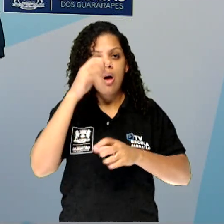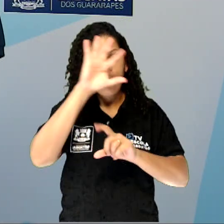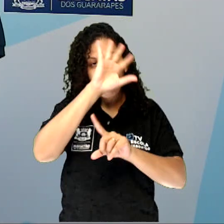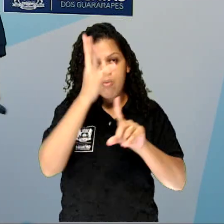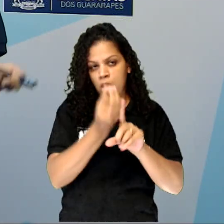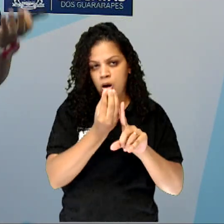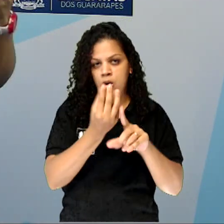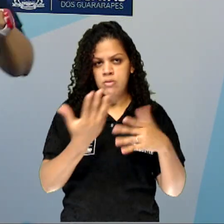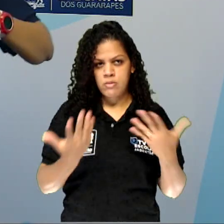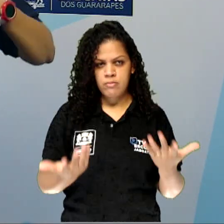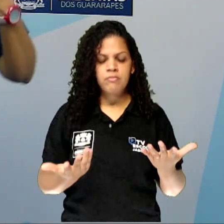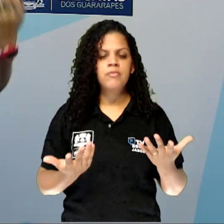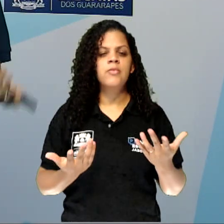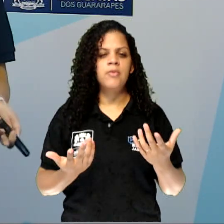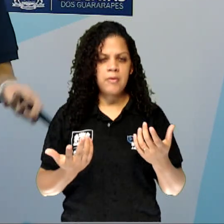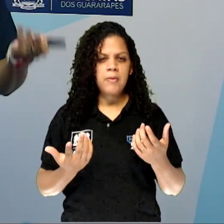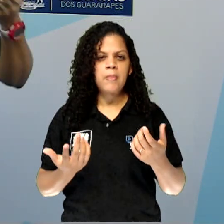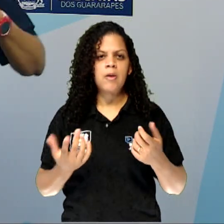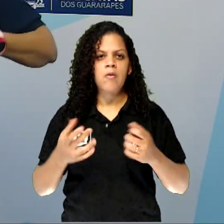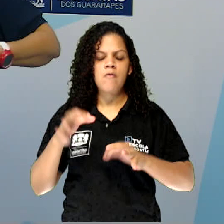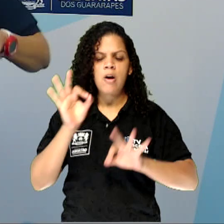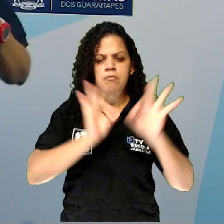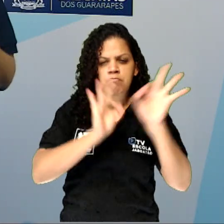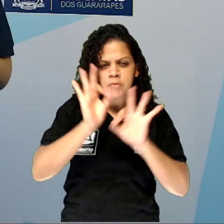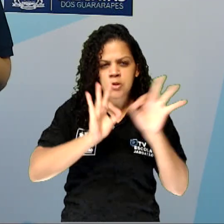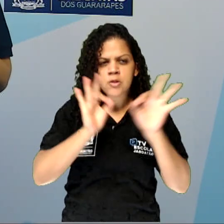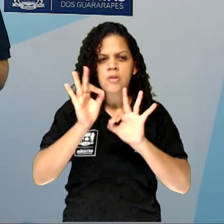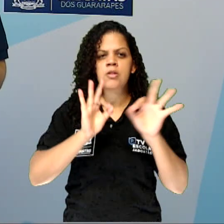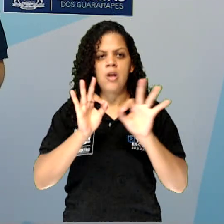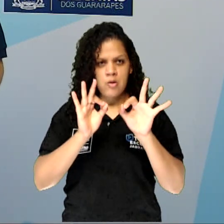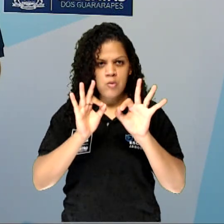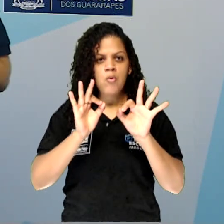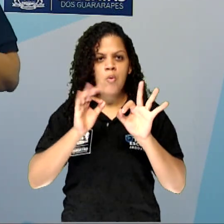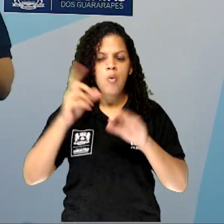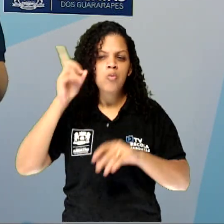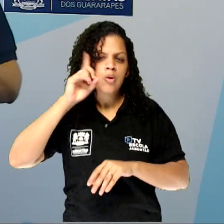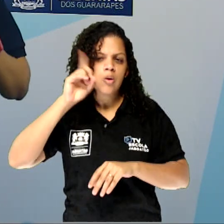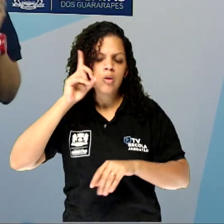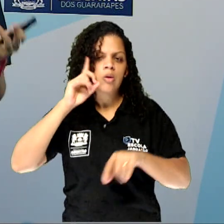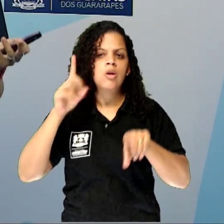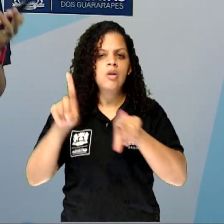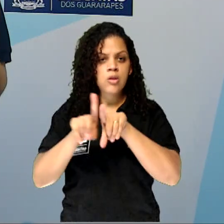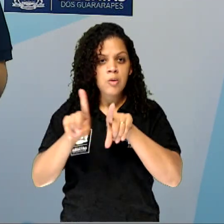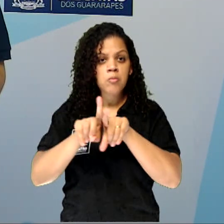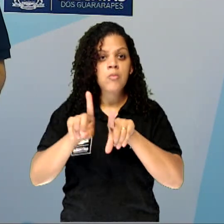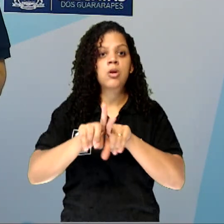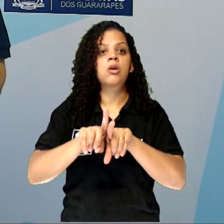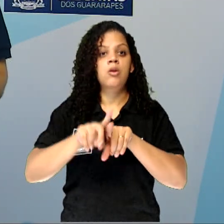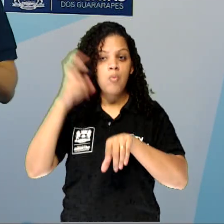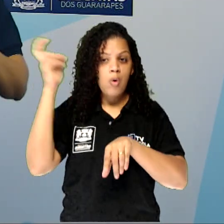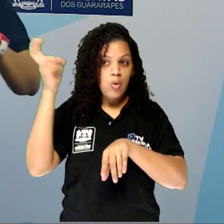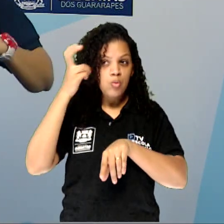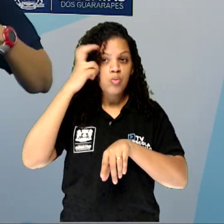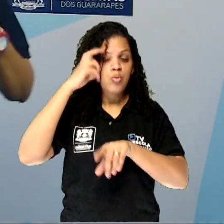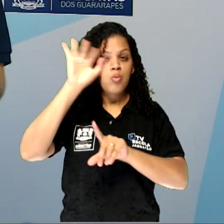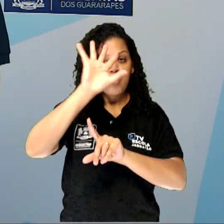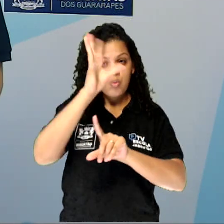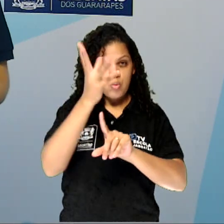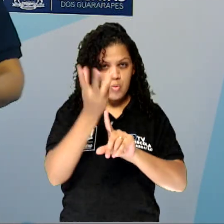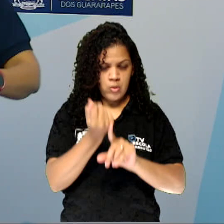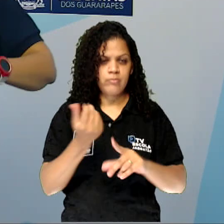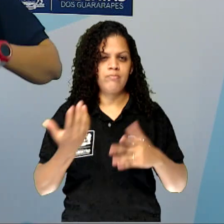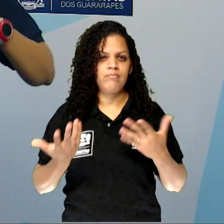para a arte. Aí ele vai trabalhar com o cotidiano também com a própria cultura visual, né? Então, assim, ele vai usar esses recursos, né, essas